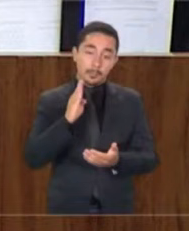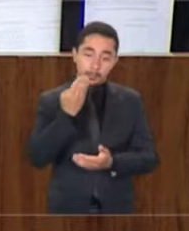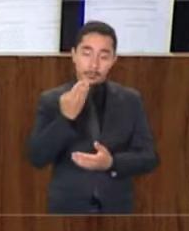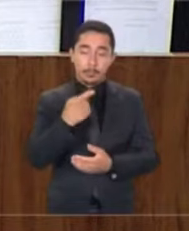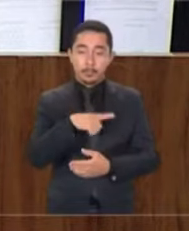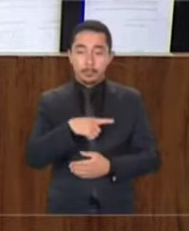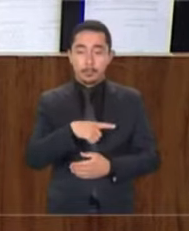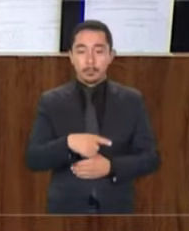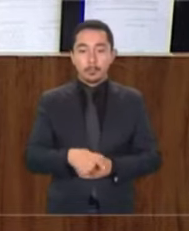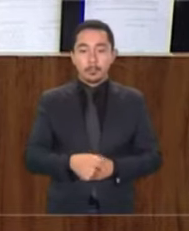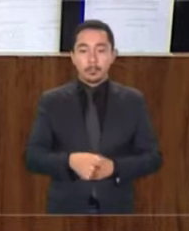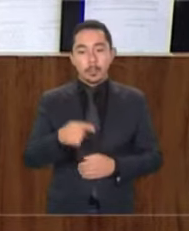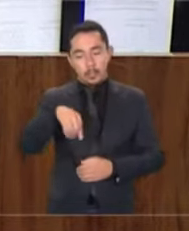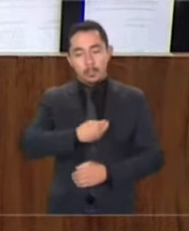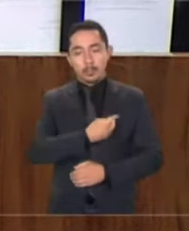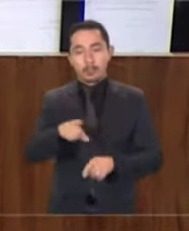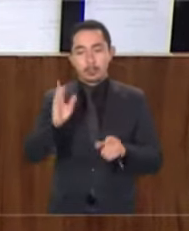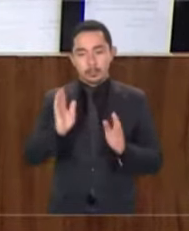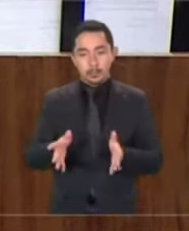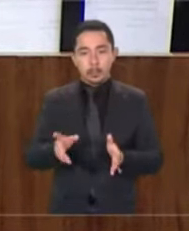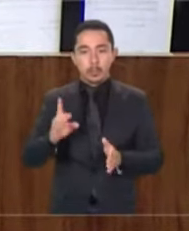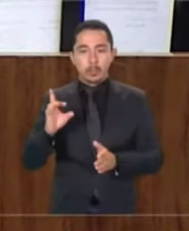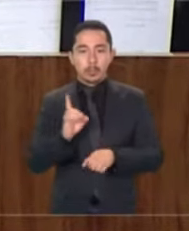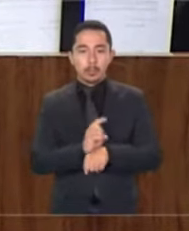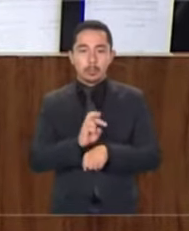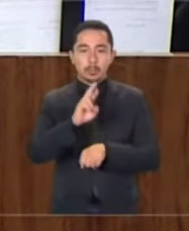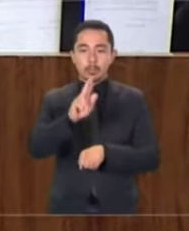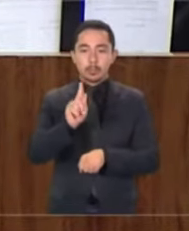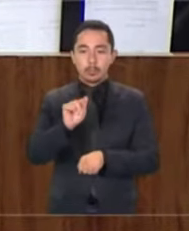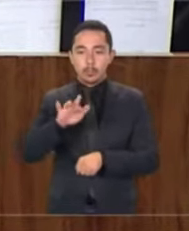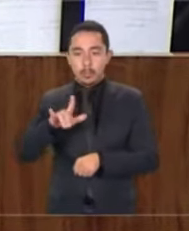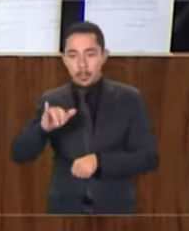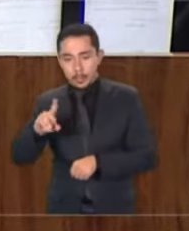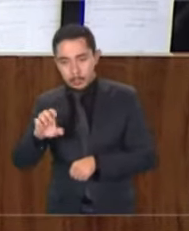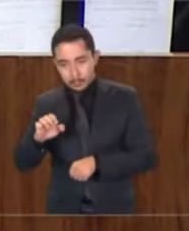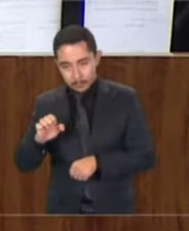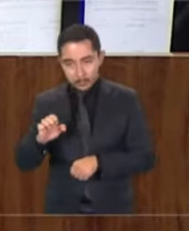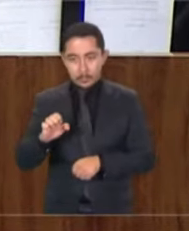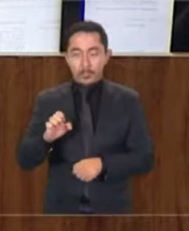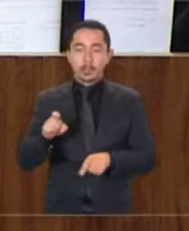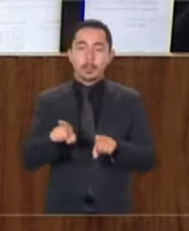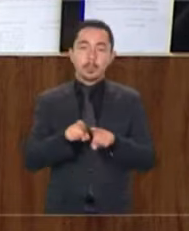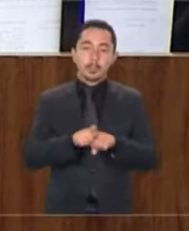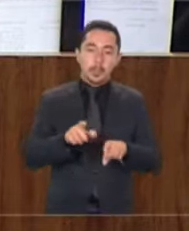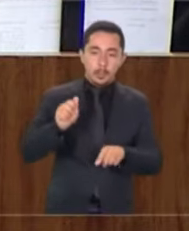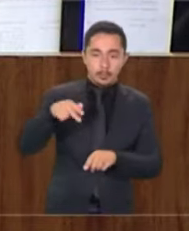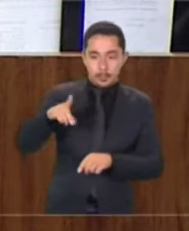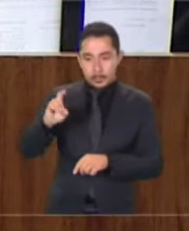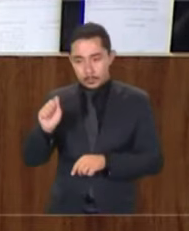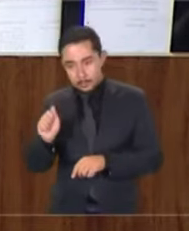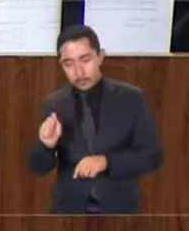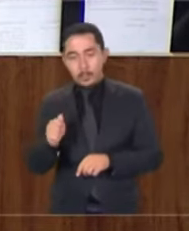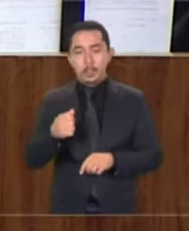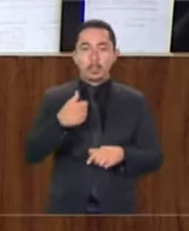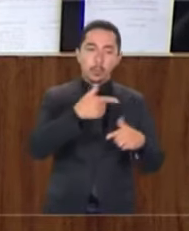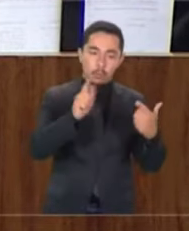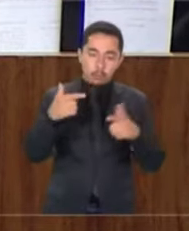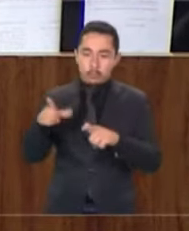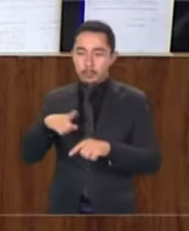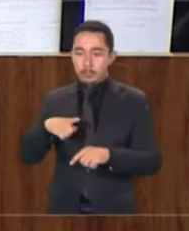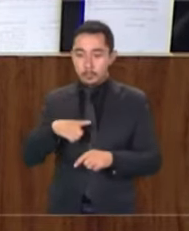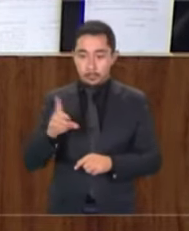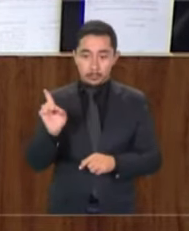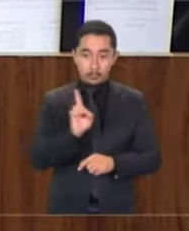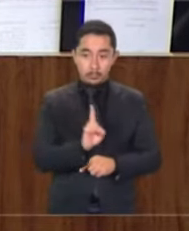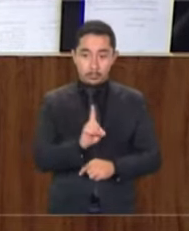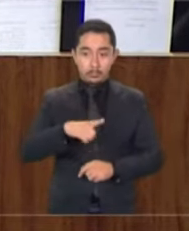plenário, doutor Guilherme Mazzarello Nóbrega de Santana, que falará pelos recorrentes, Amanda Betiane, Souza Muniz e outros, e